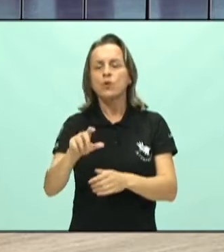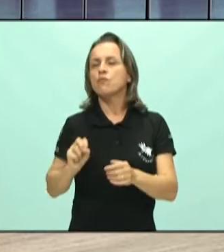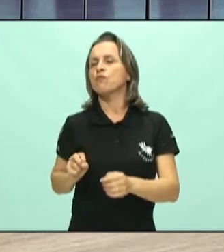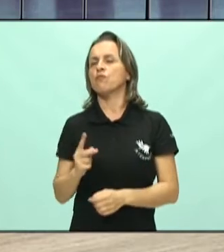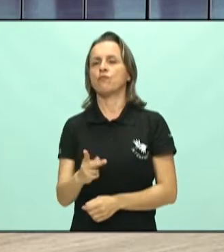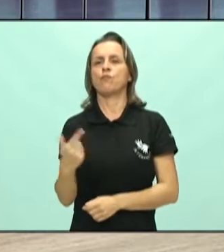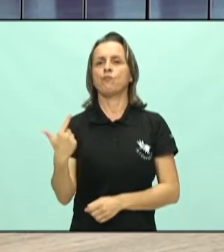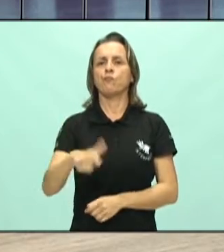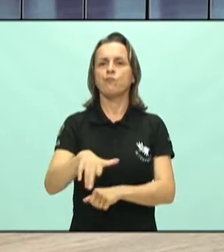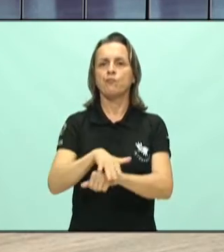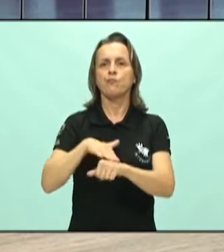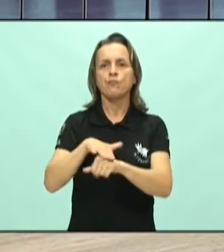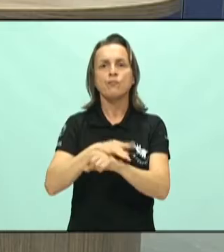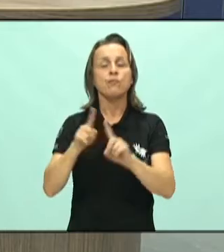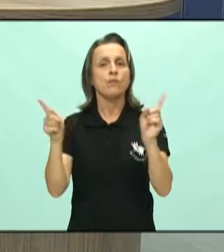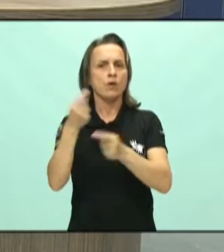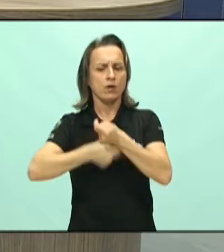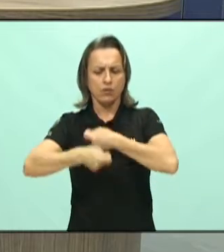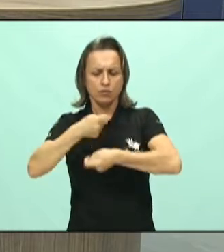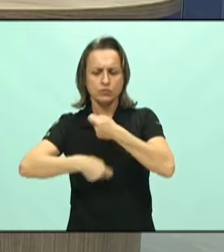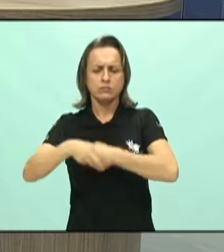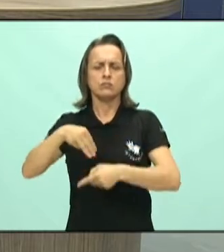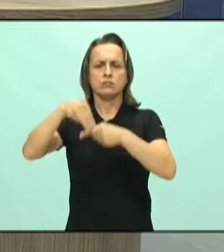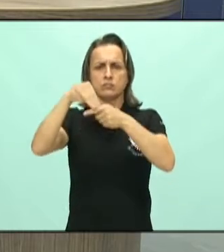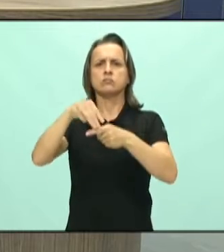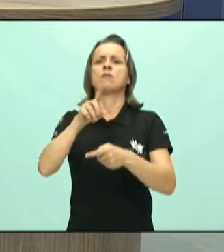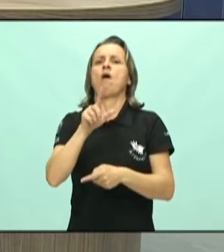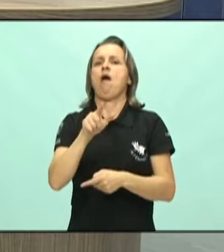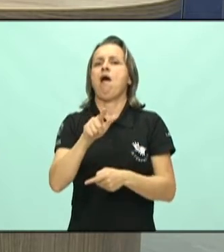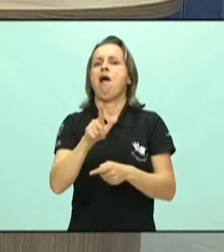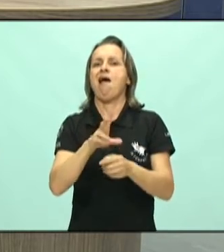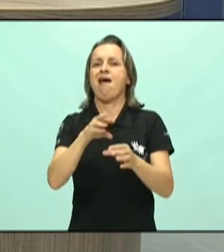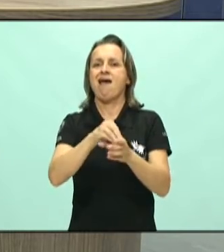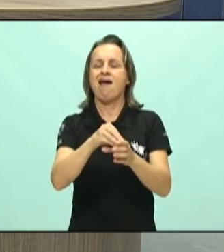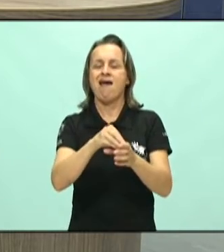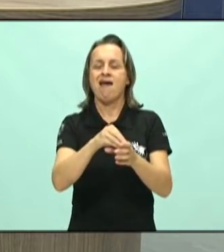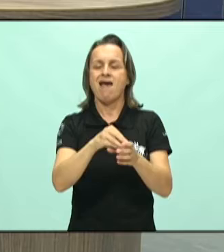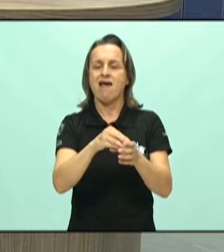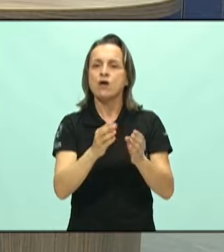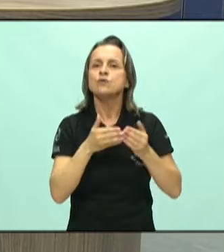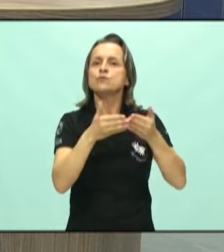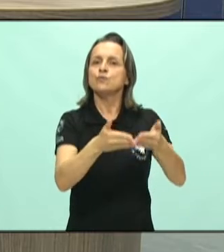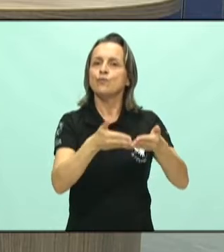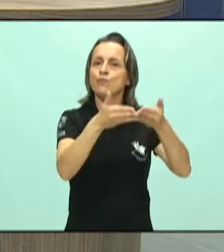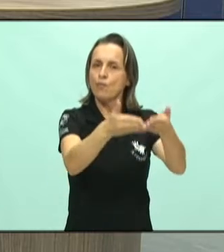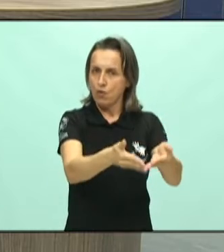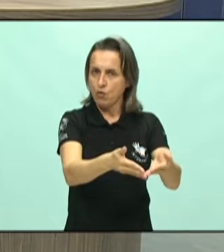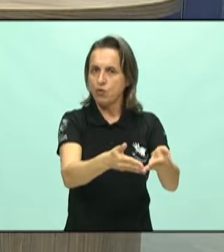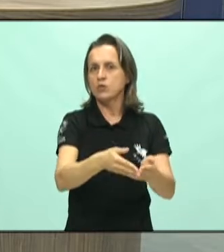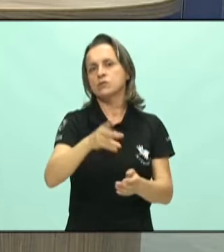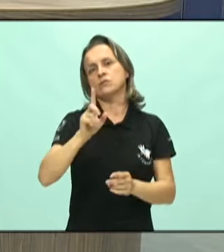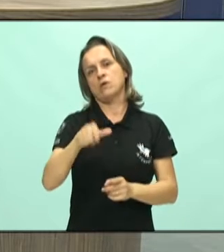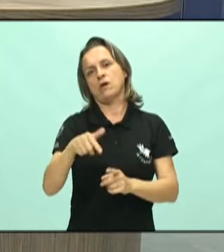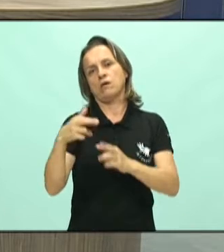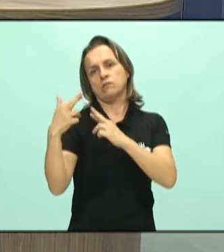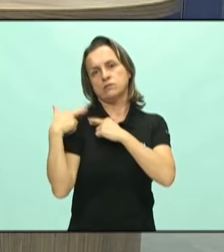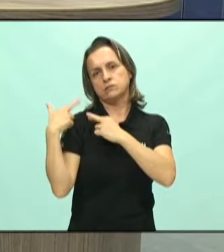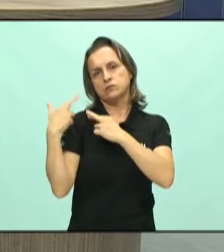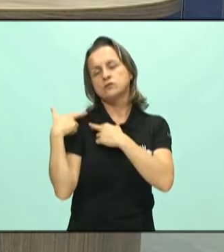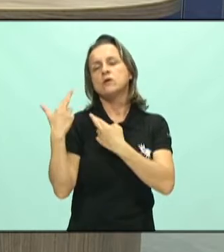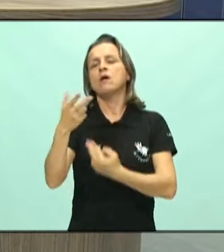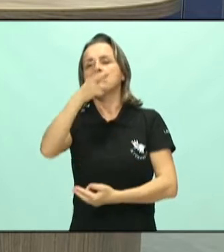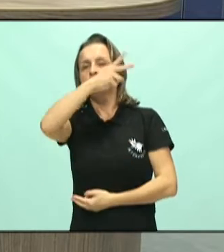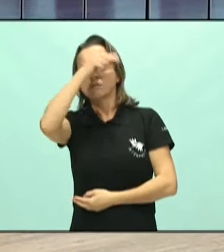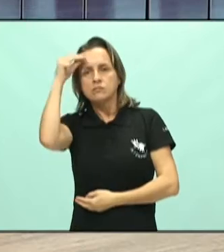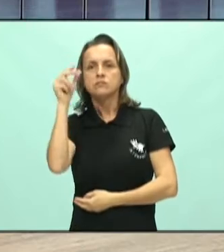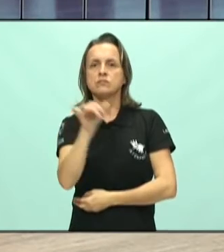do município, ela gira em torno da questão portuária e dos incentivos. Então, o município de Itajaí, a prefeitura de Itajaí,